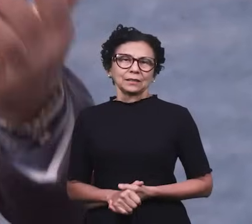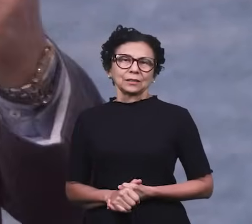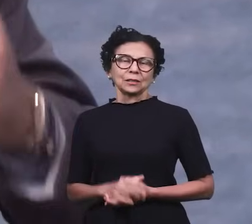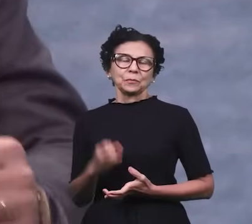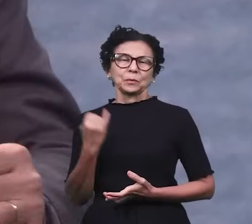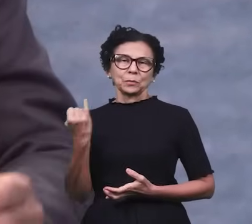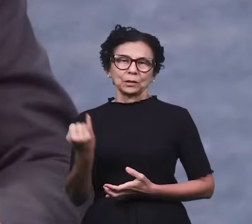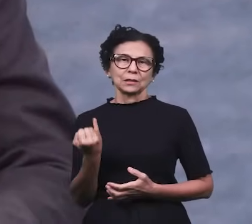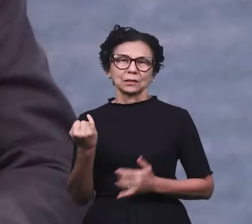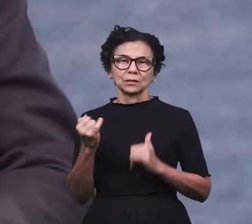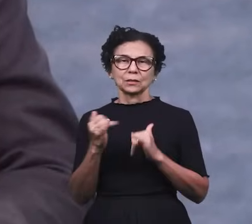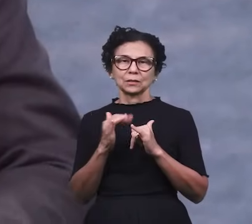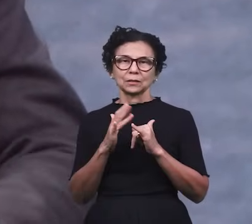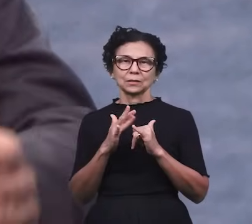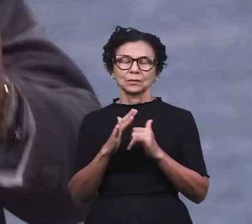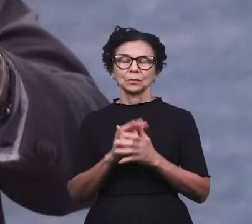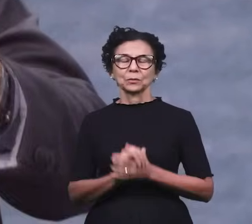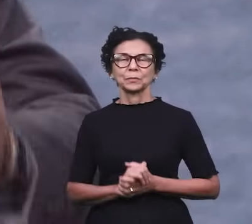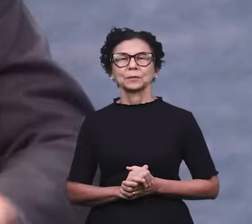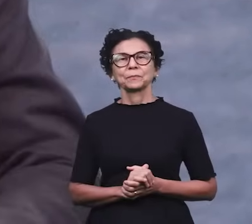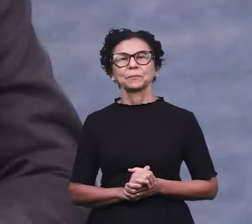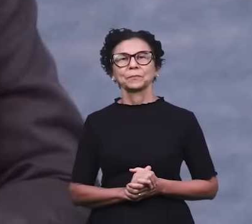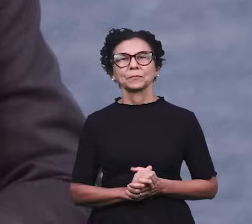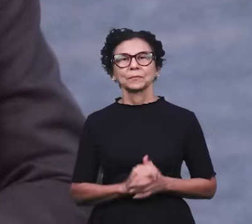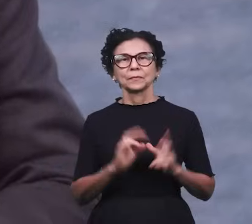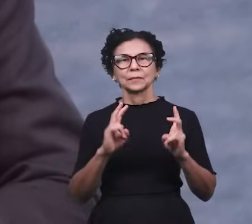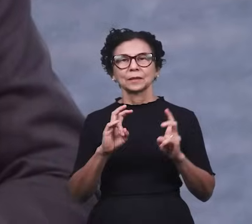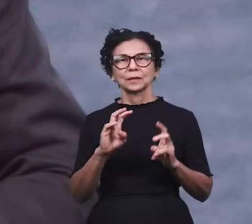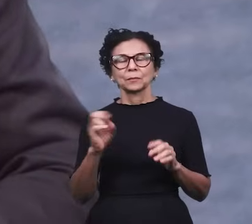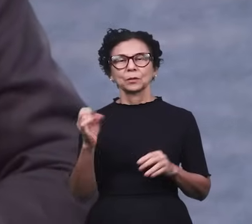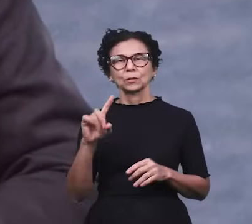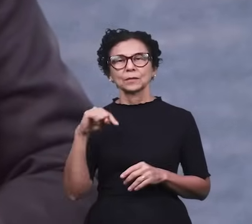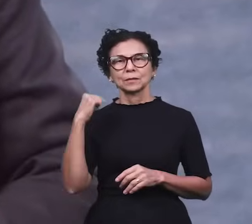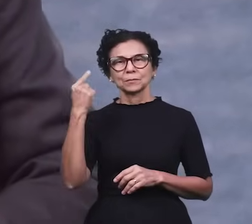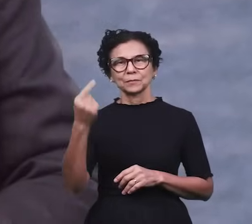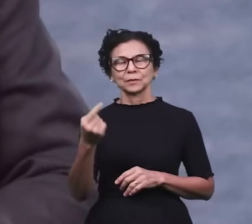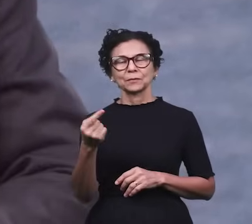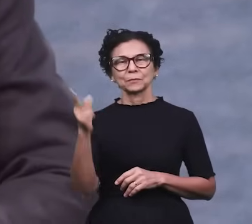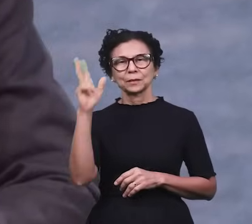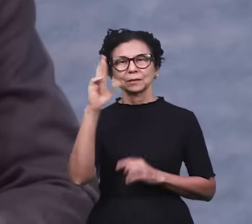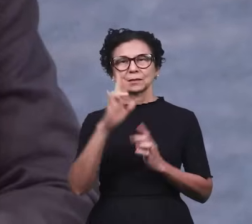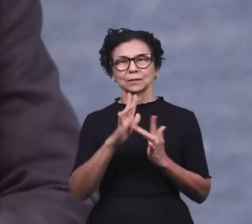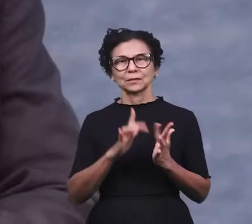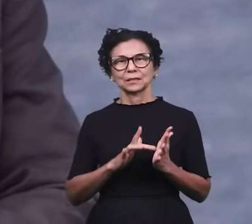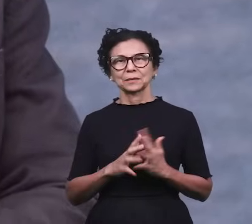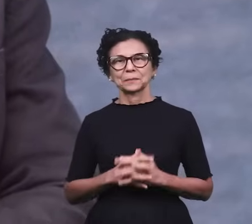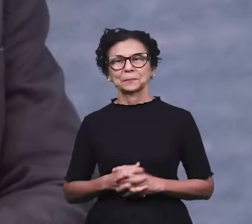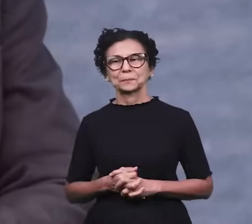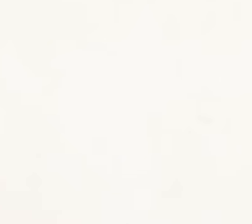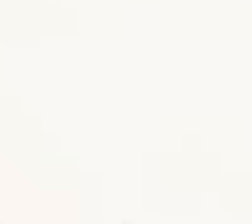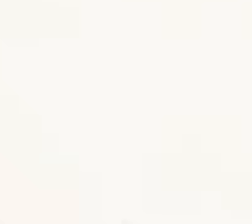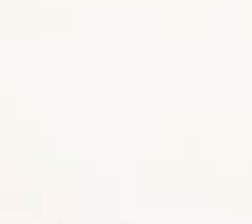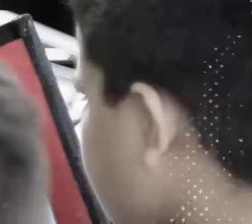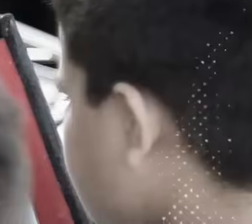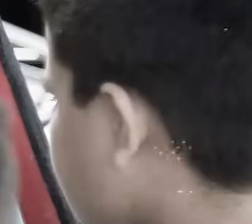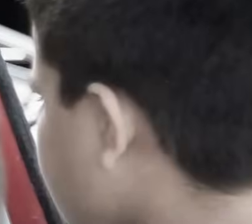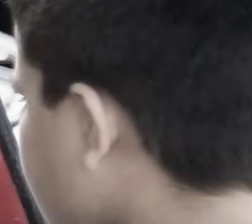isso traz para o nosso canal. Semana que vem a gente volta com um tema novo. Deus abençoe, a paz do Senhor Jesus.